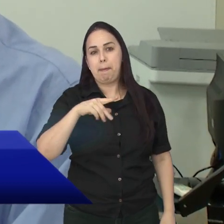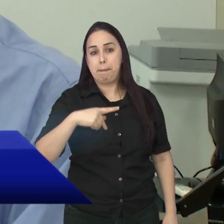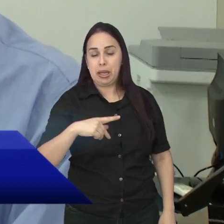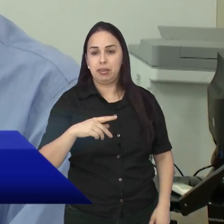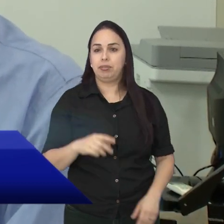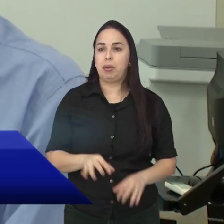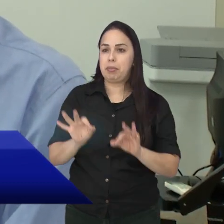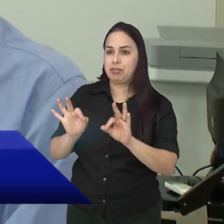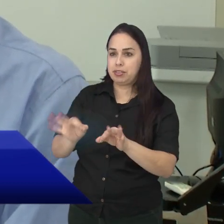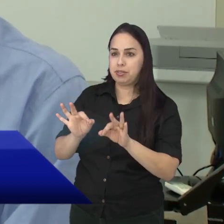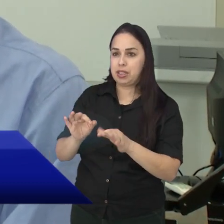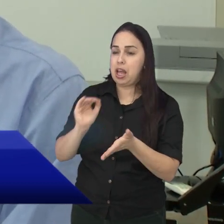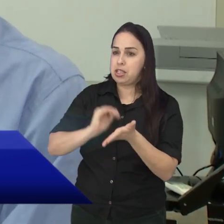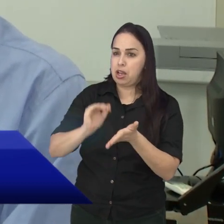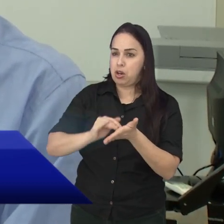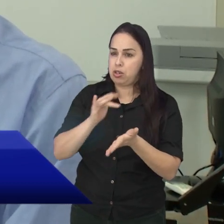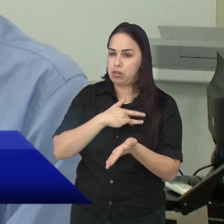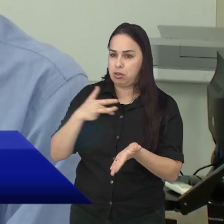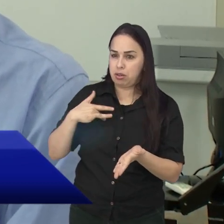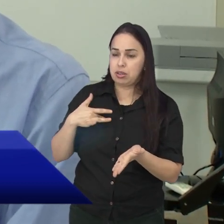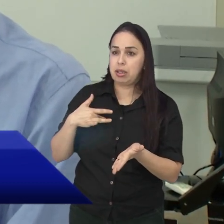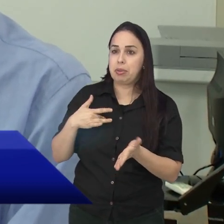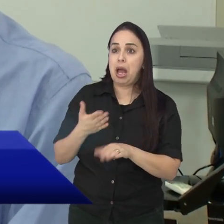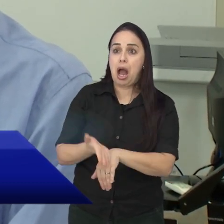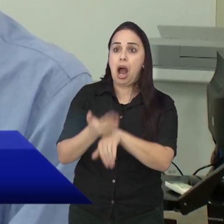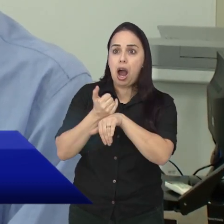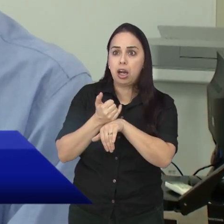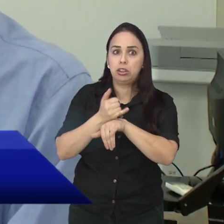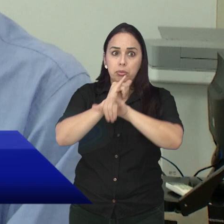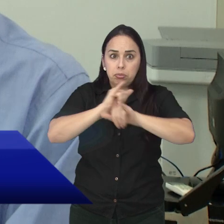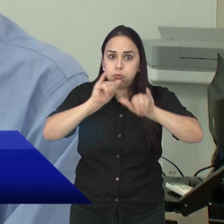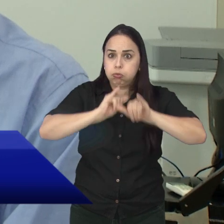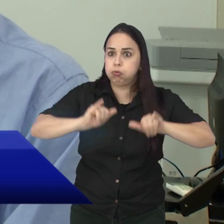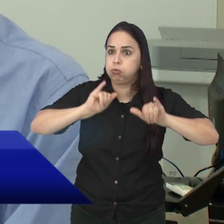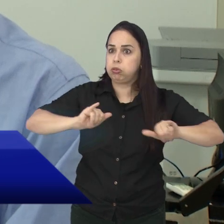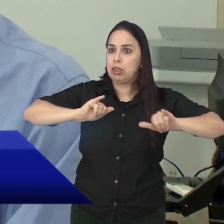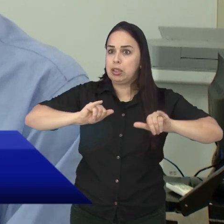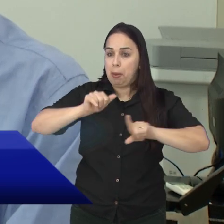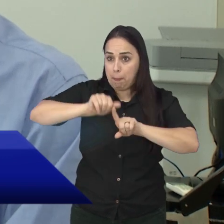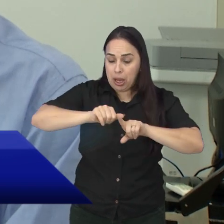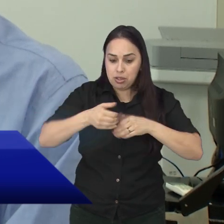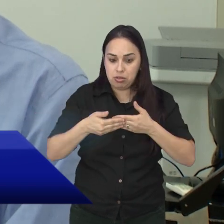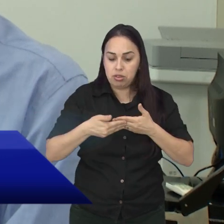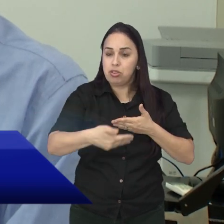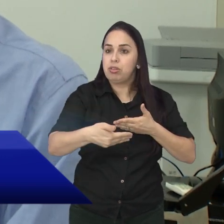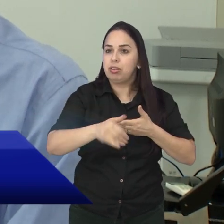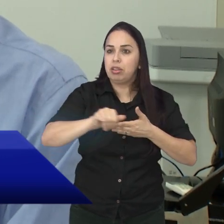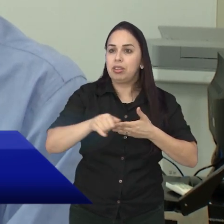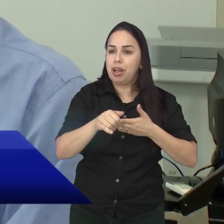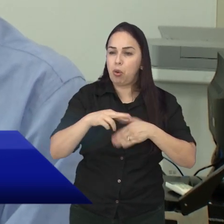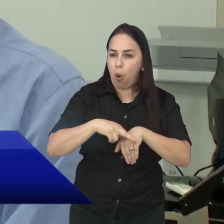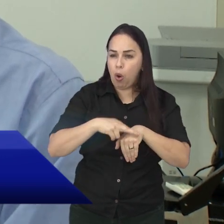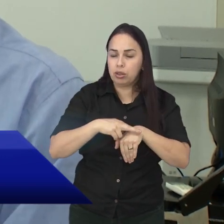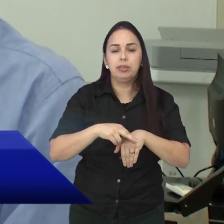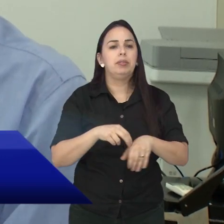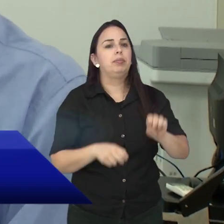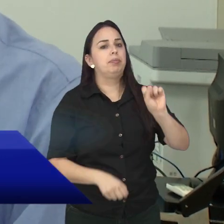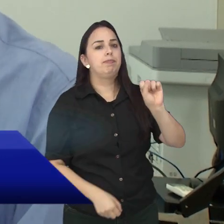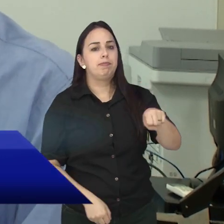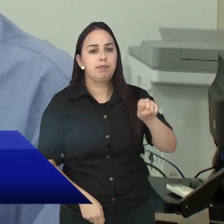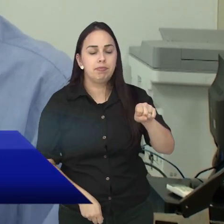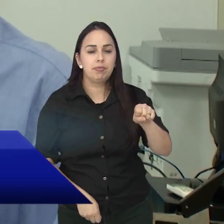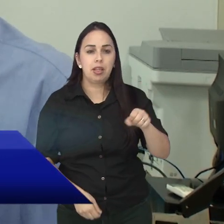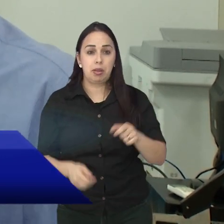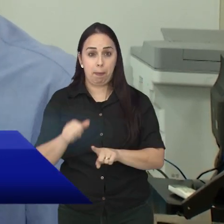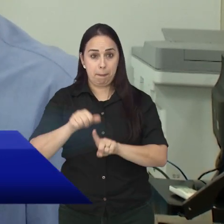Perfeito, doutor. E a Secretaria de Saúde também se preparou com algumas ações neste mês, neste Janeiro Roxo.